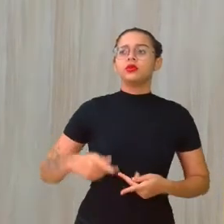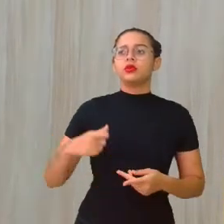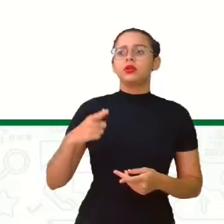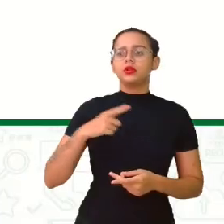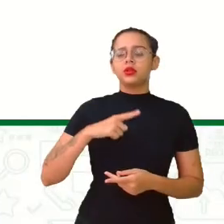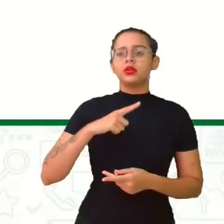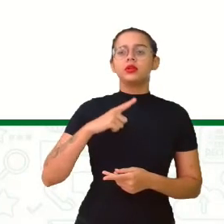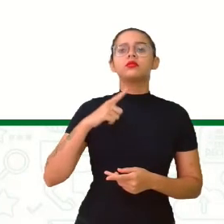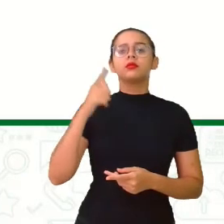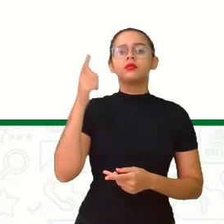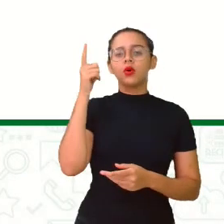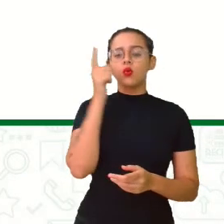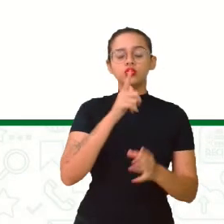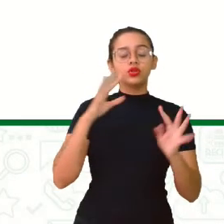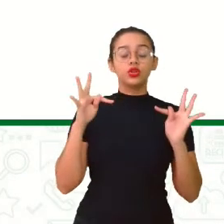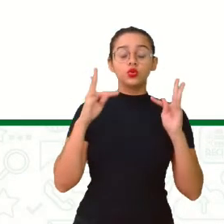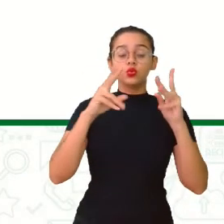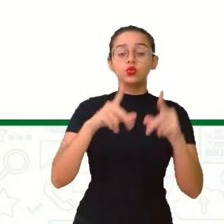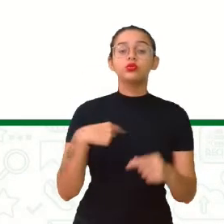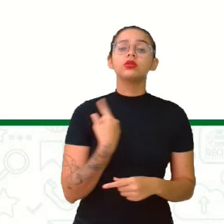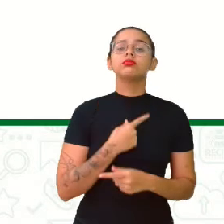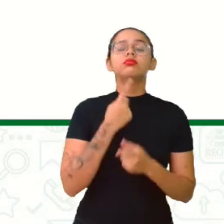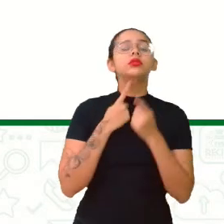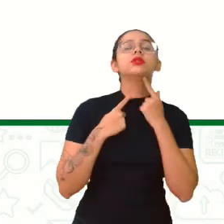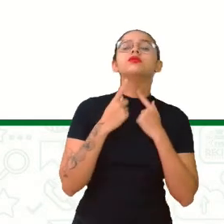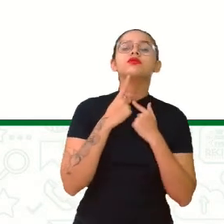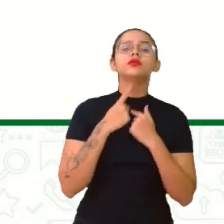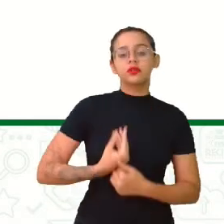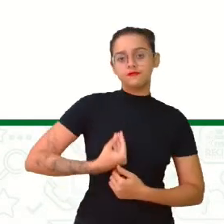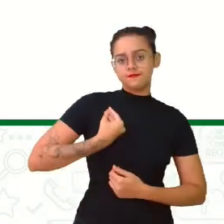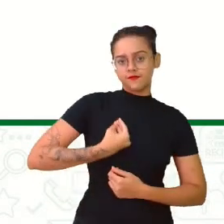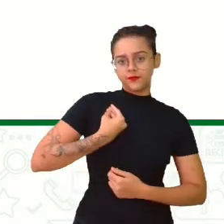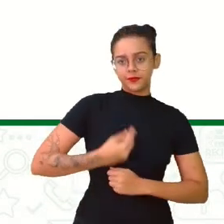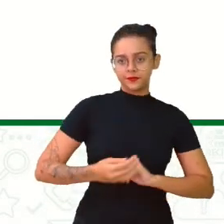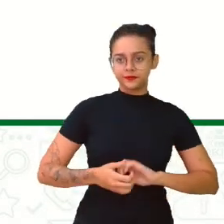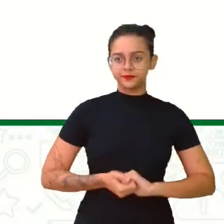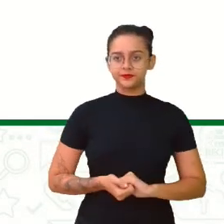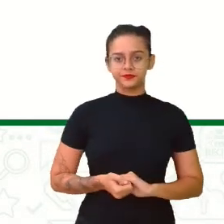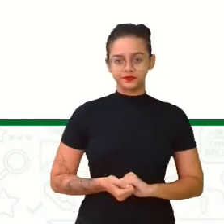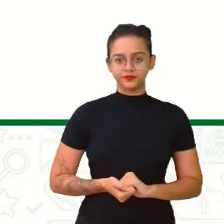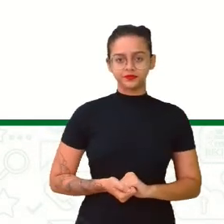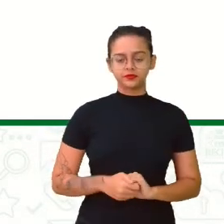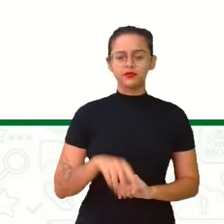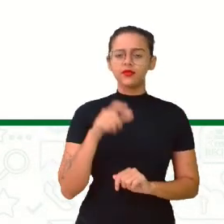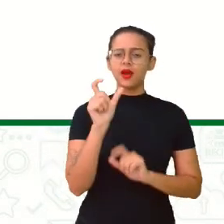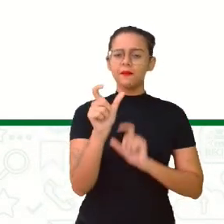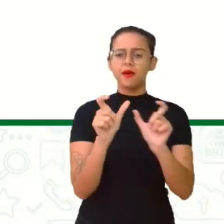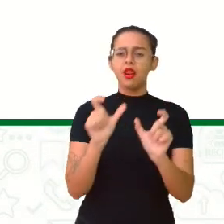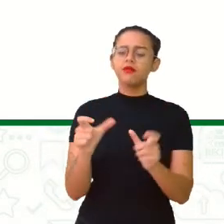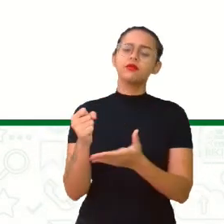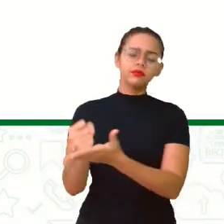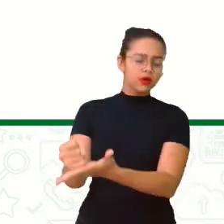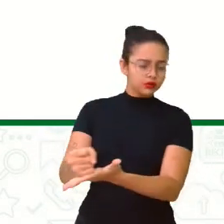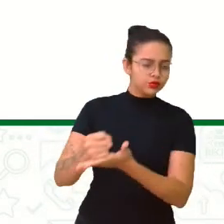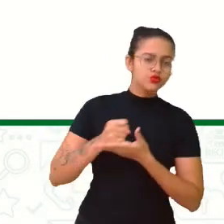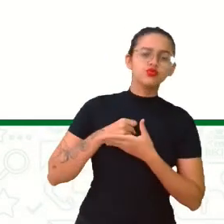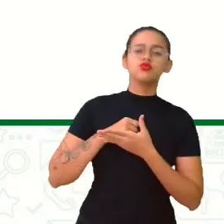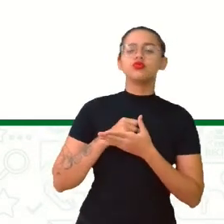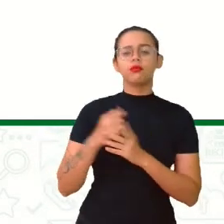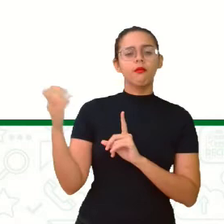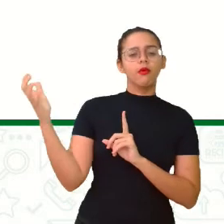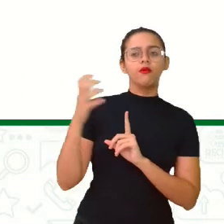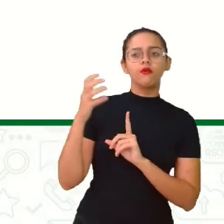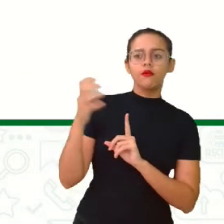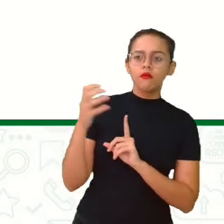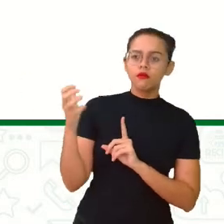alcançar tudo quanto mais deseja na vida. As palavras, né, são elas que nos auxiliam nas